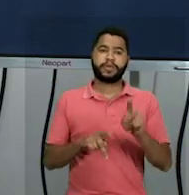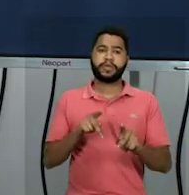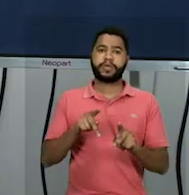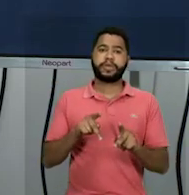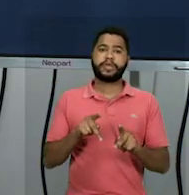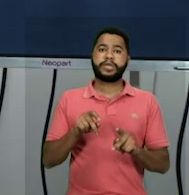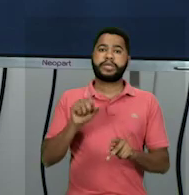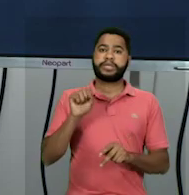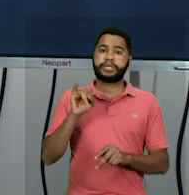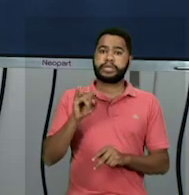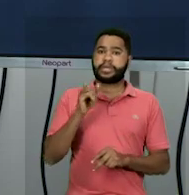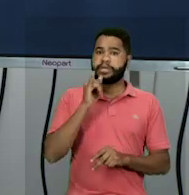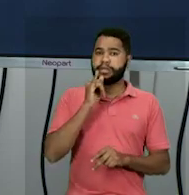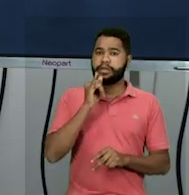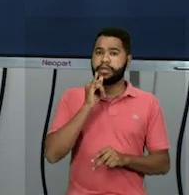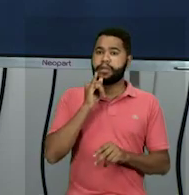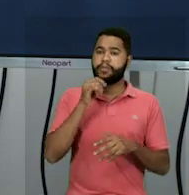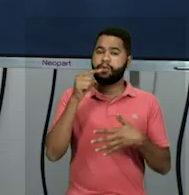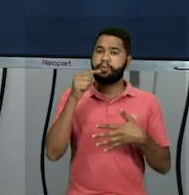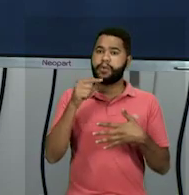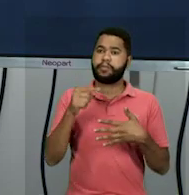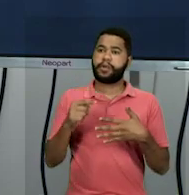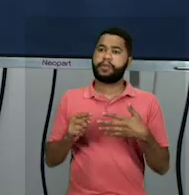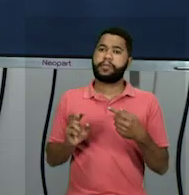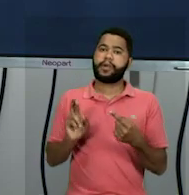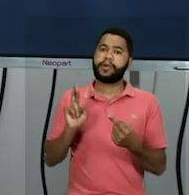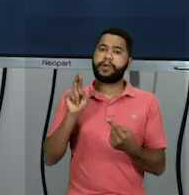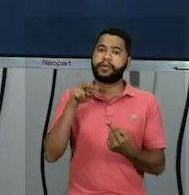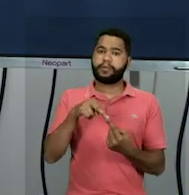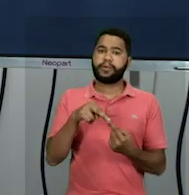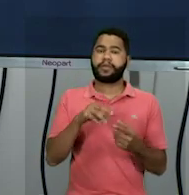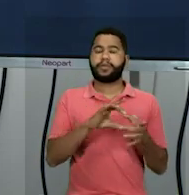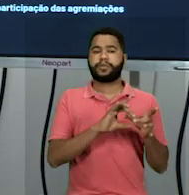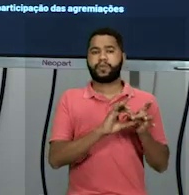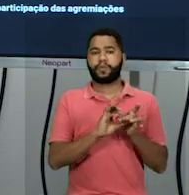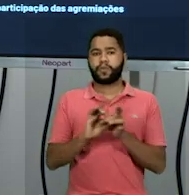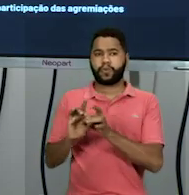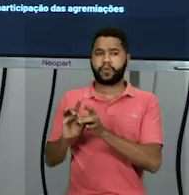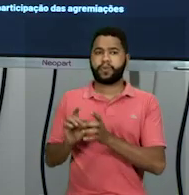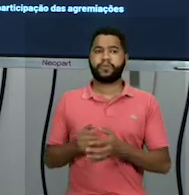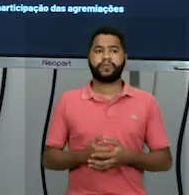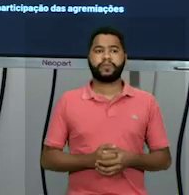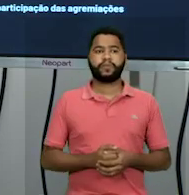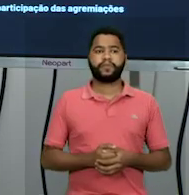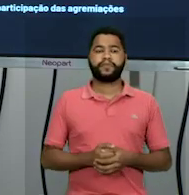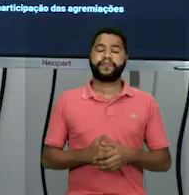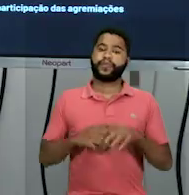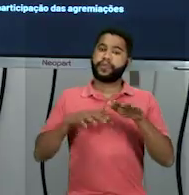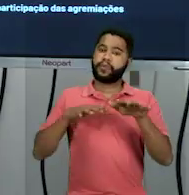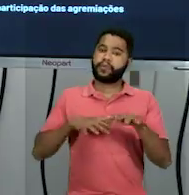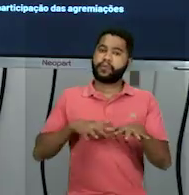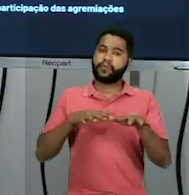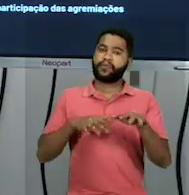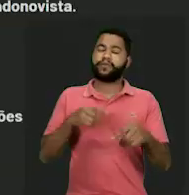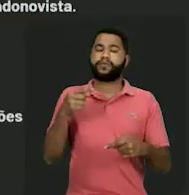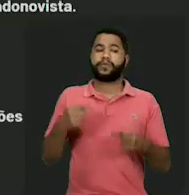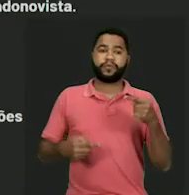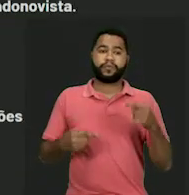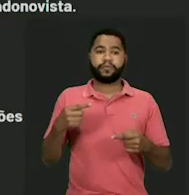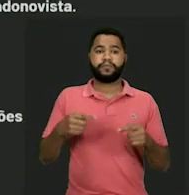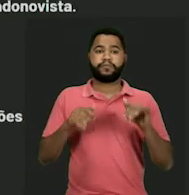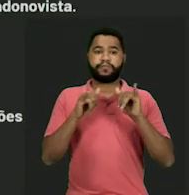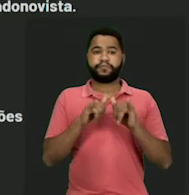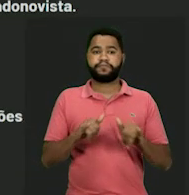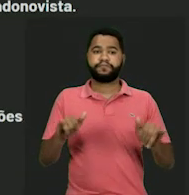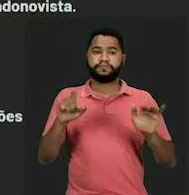essas citações, elas fazem referência a esse contexto. O movimento político mencionado no